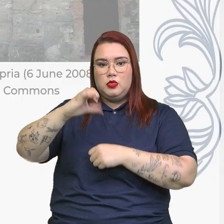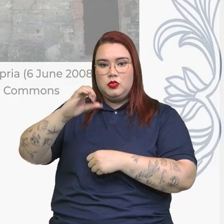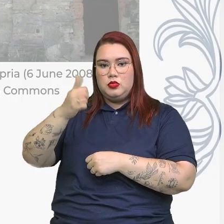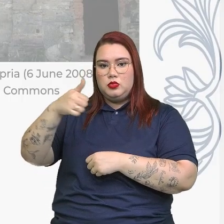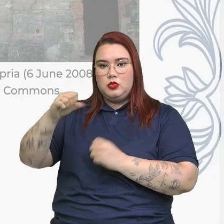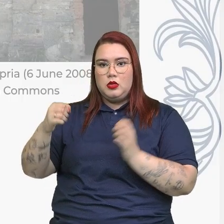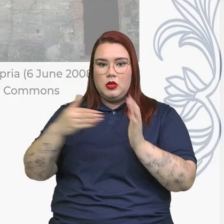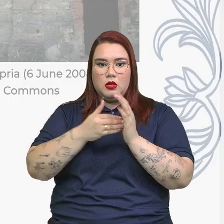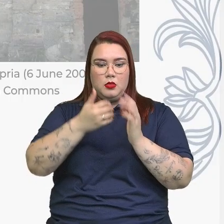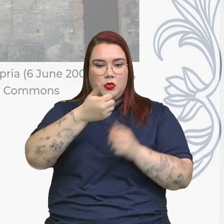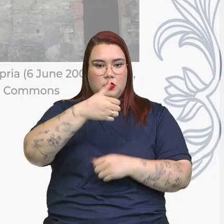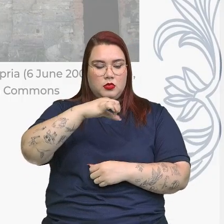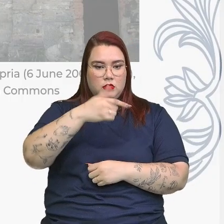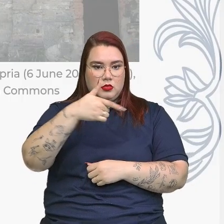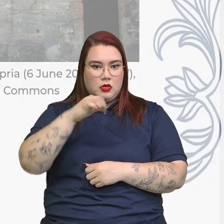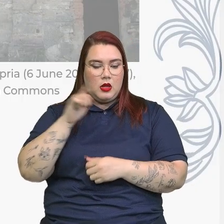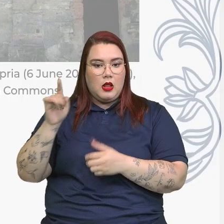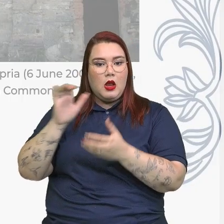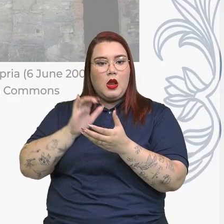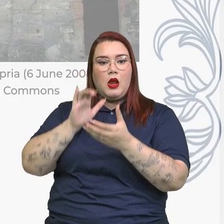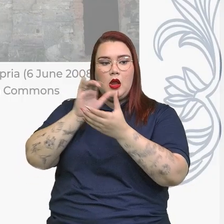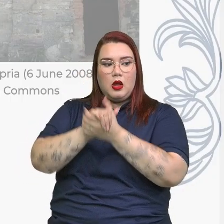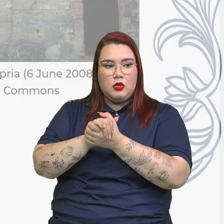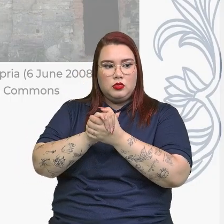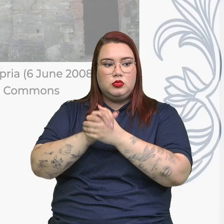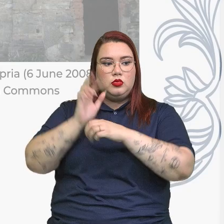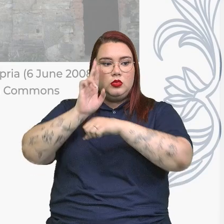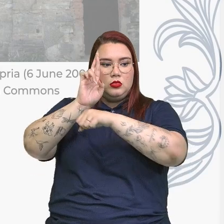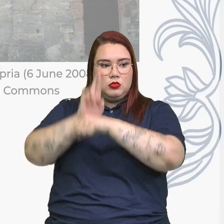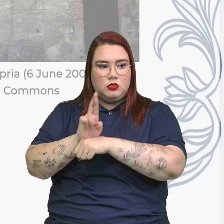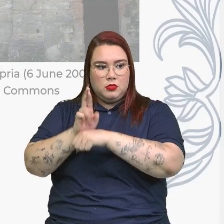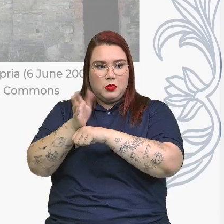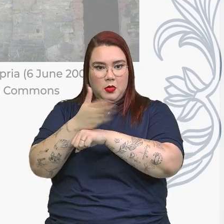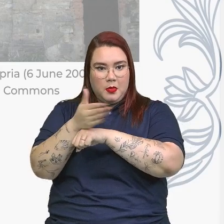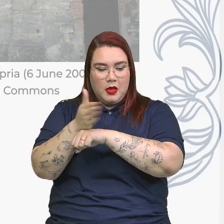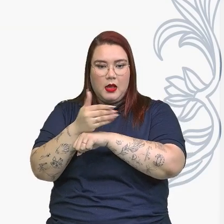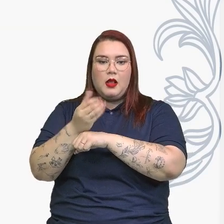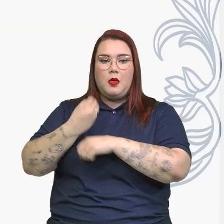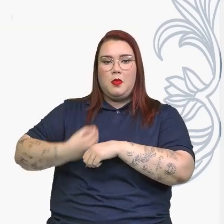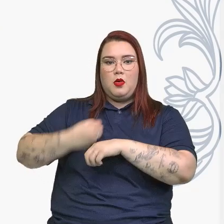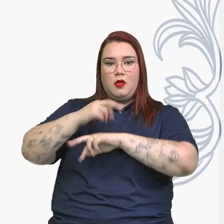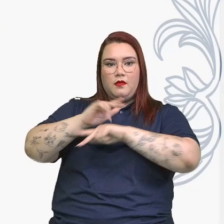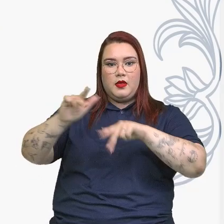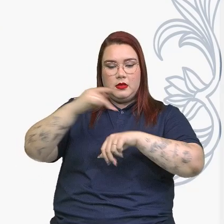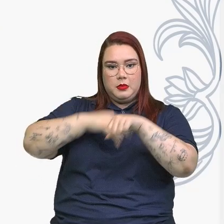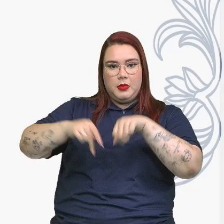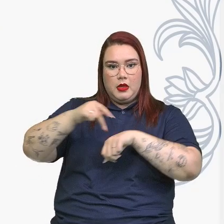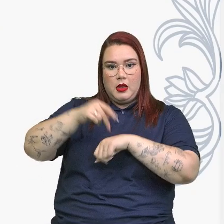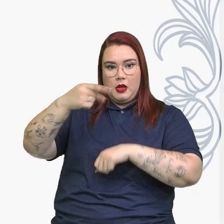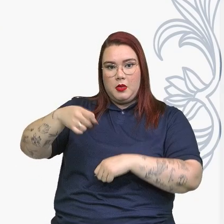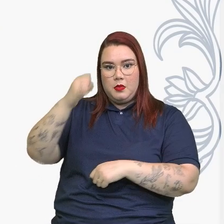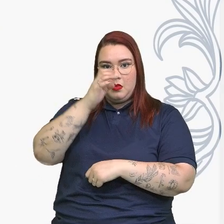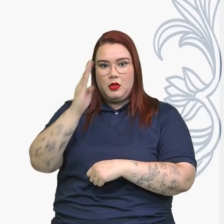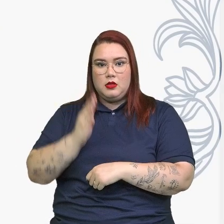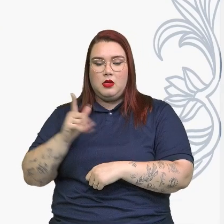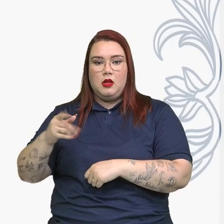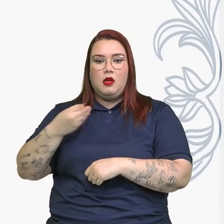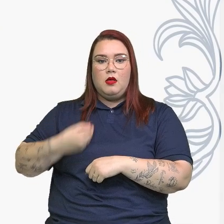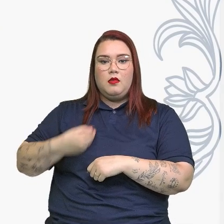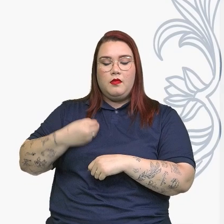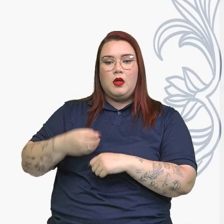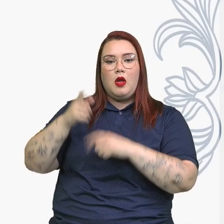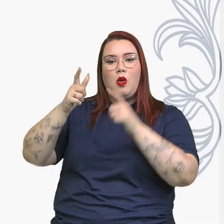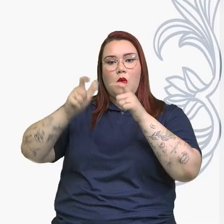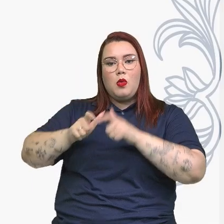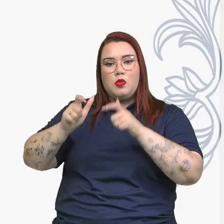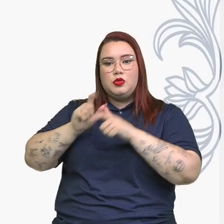1918-1920. Casou com um diplomata, morou em diversos países. No Brasil, viveu nas cidades de